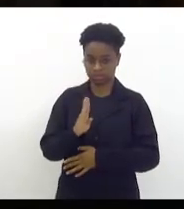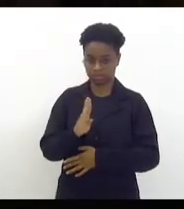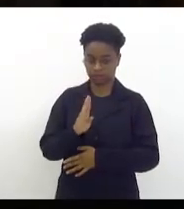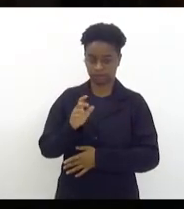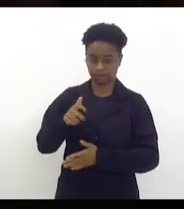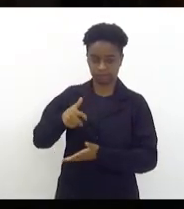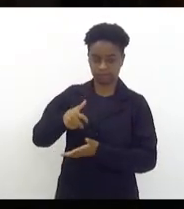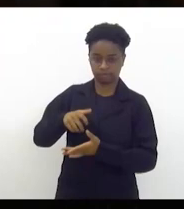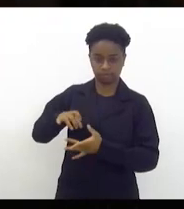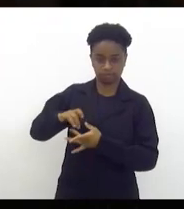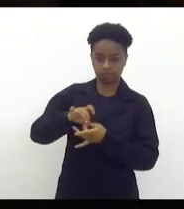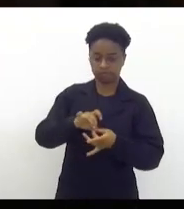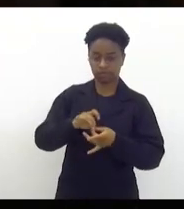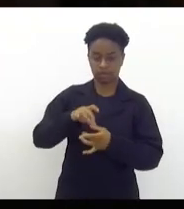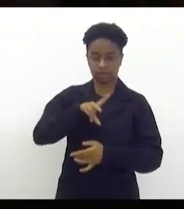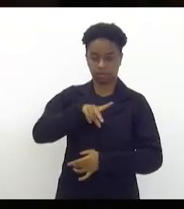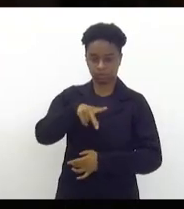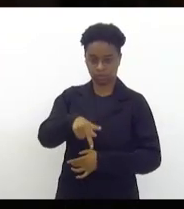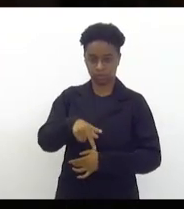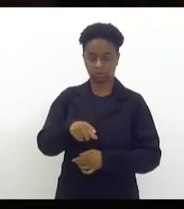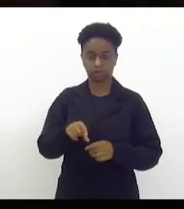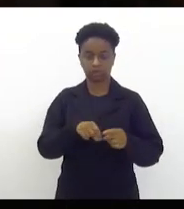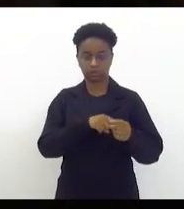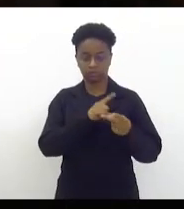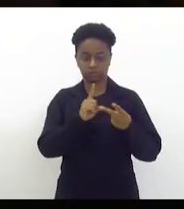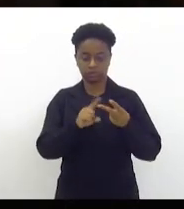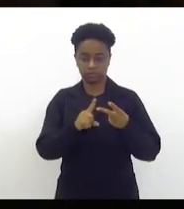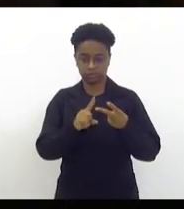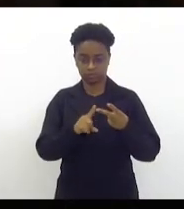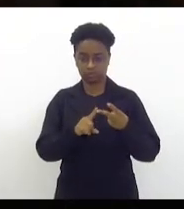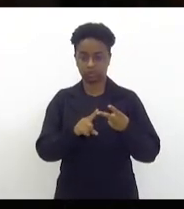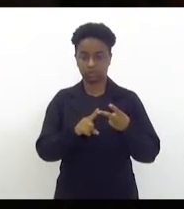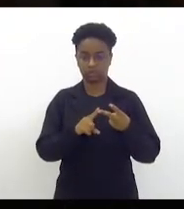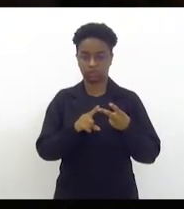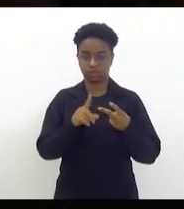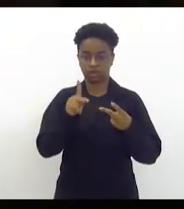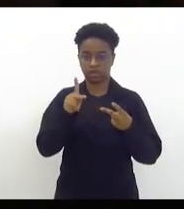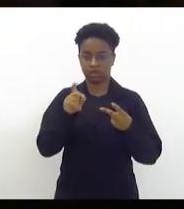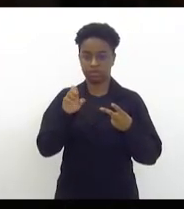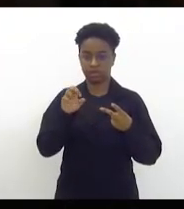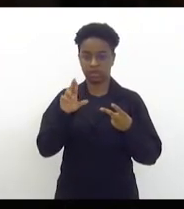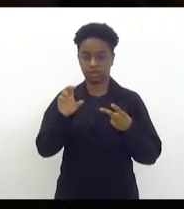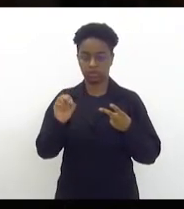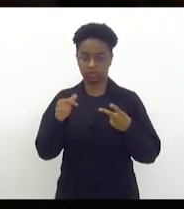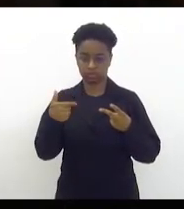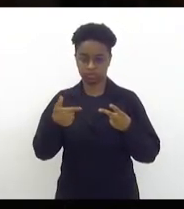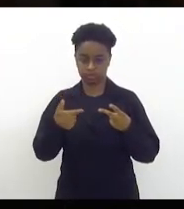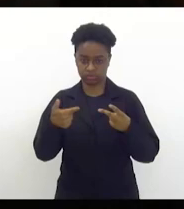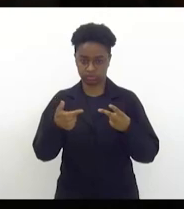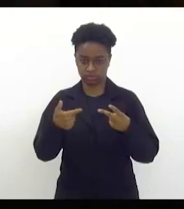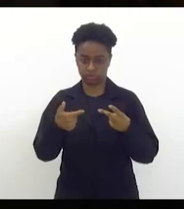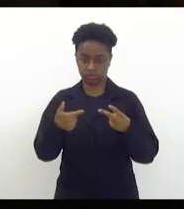Portugal, e Dom Pedro II, quando